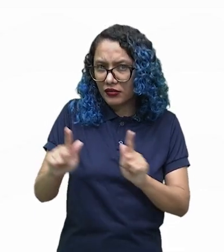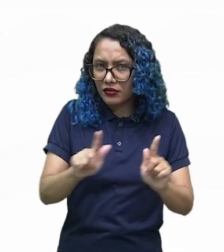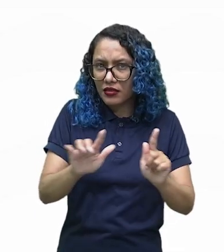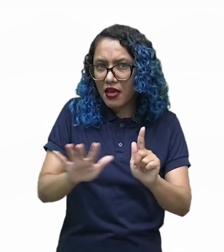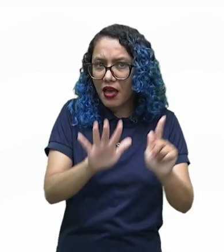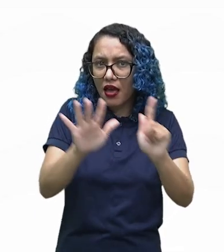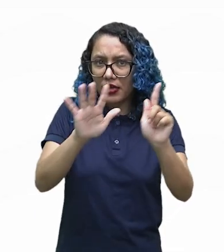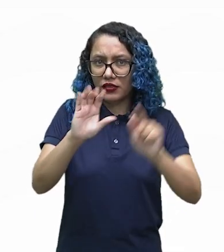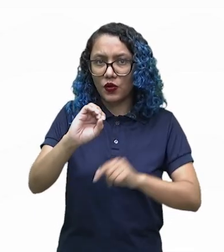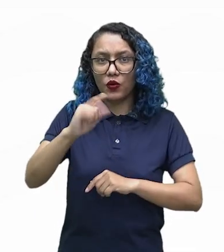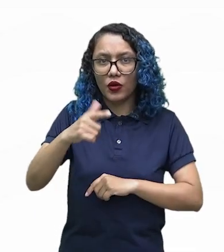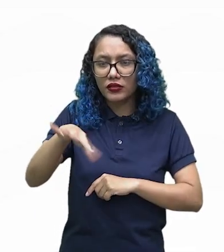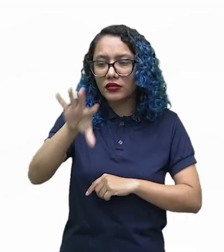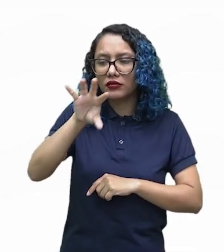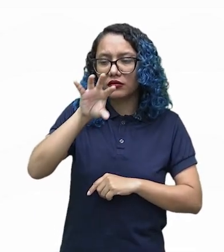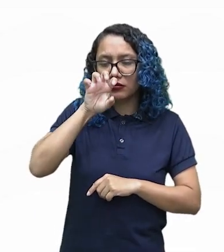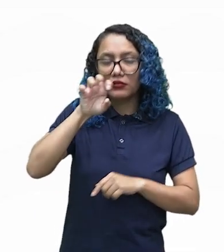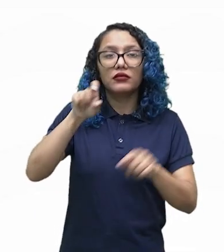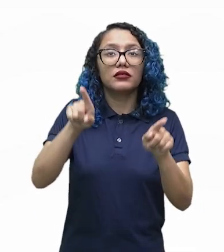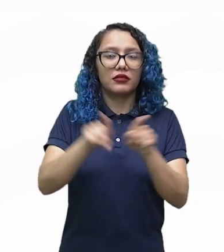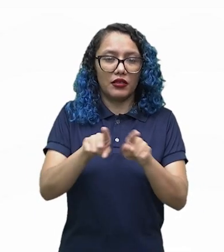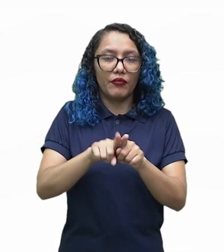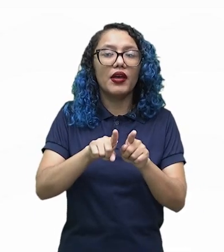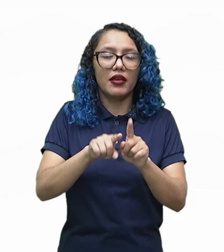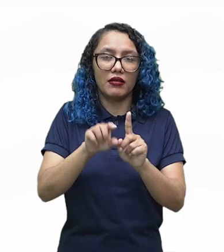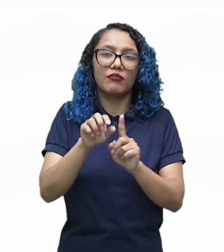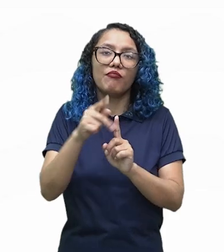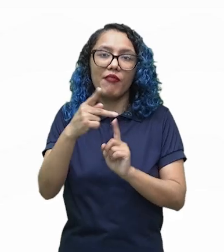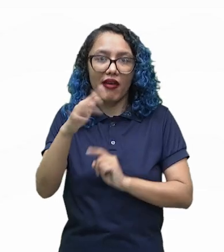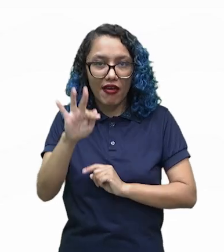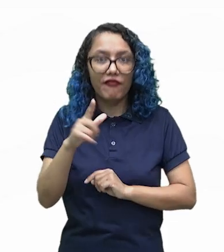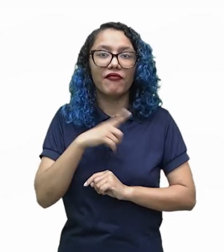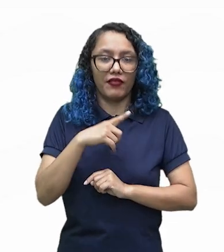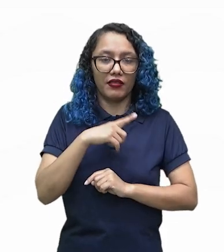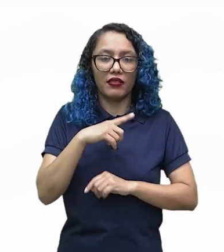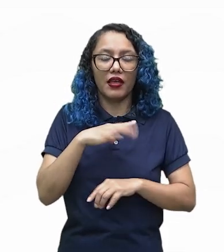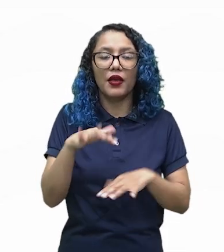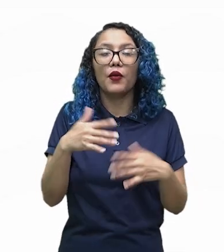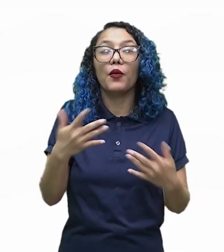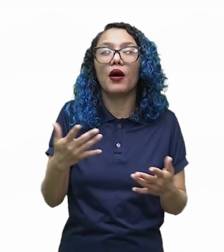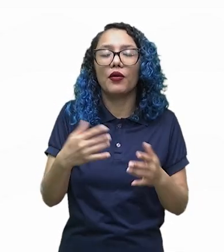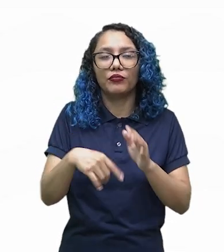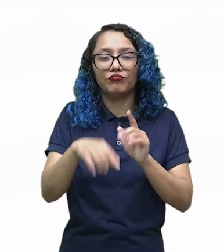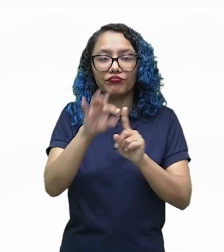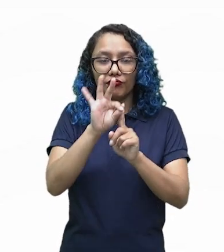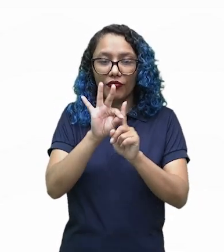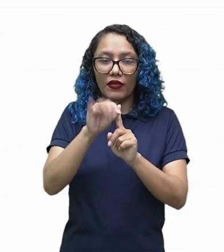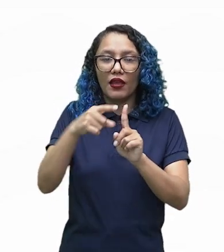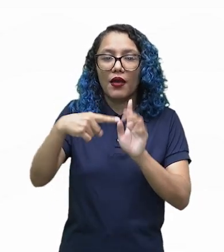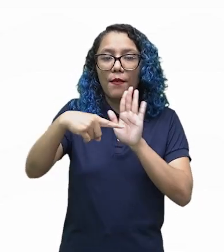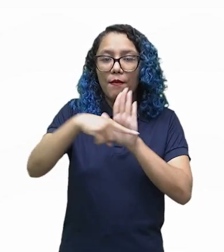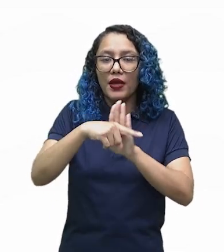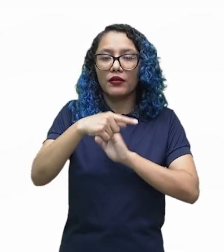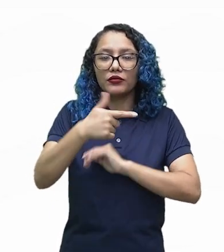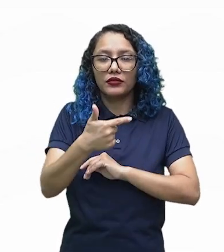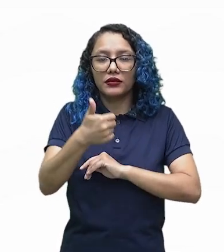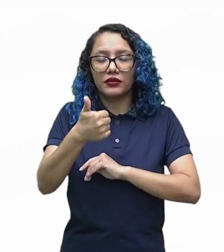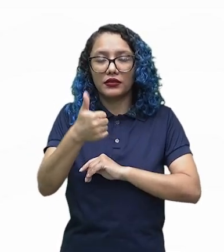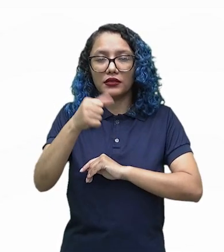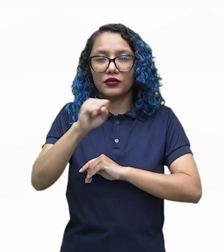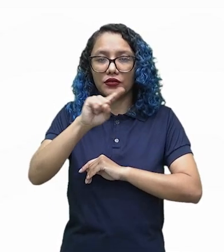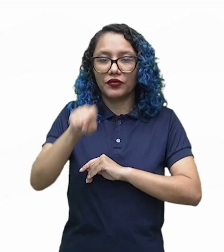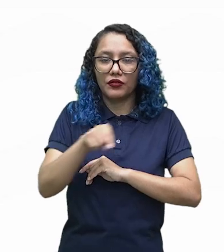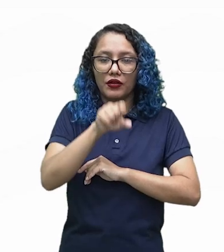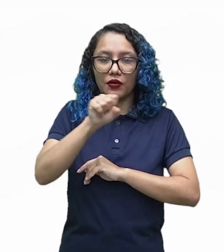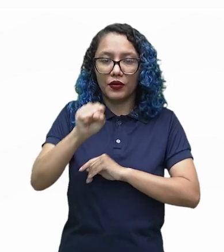gás oxigênio, ele também tem um ponto de fusão, né? Que é de menos 218,8